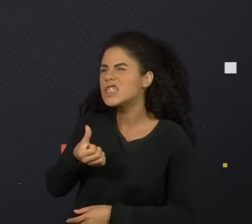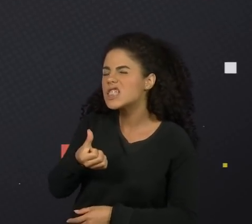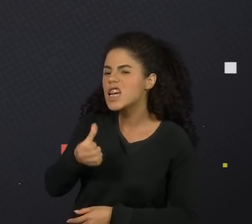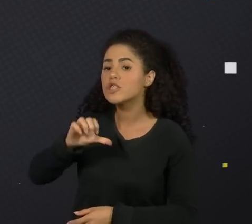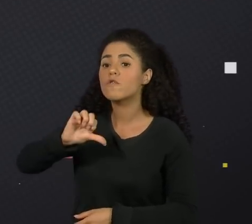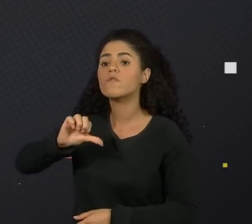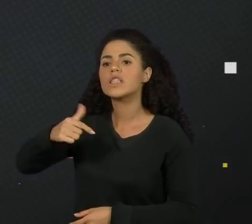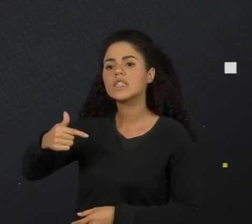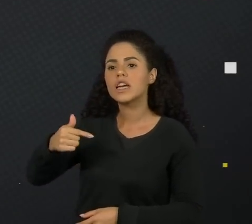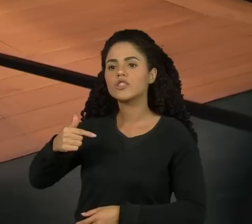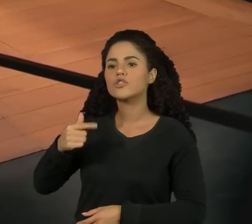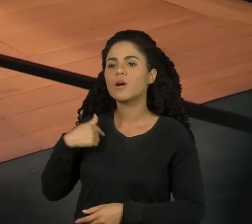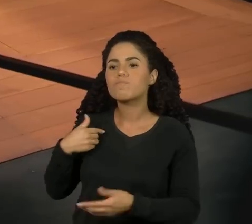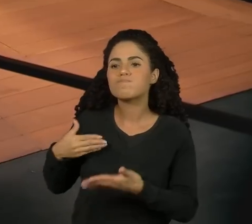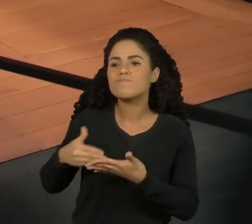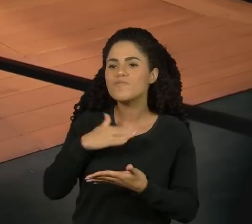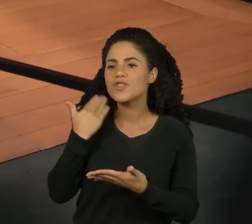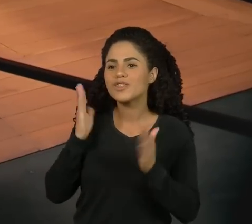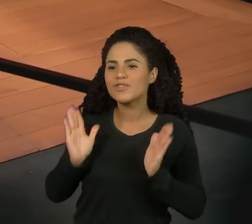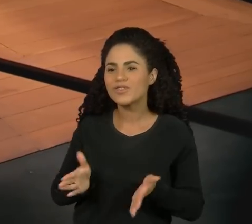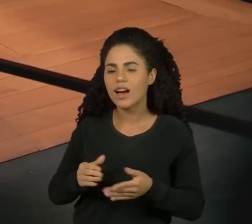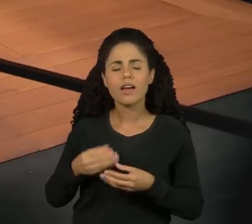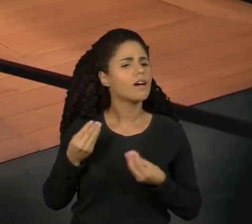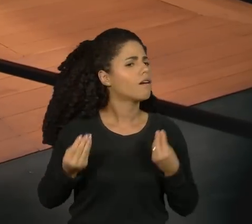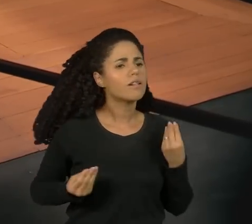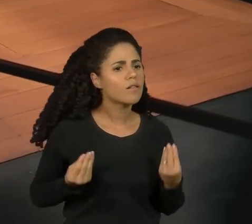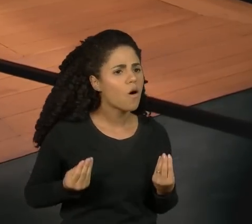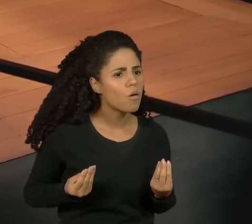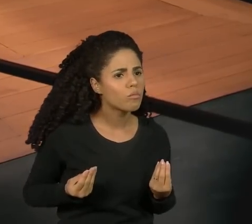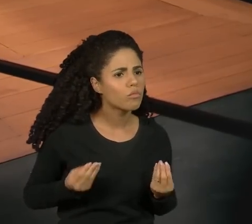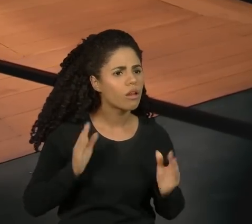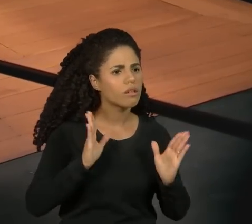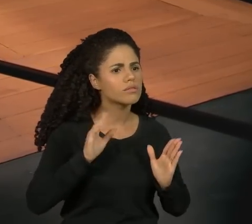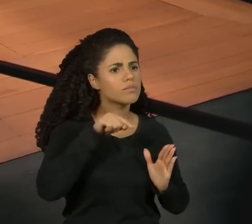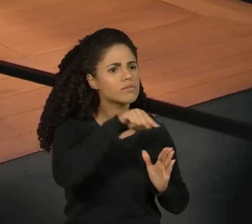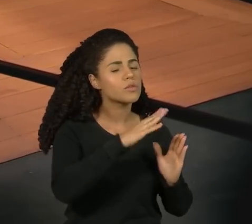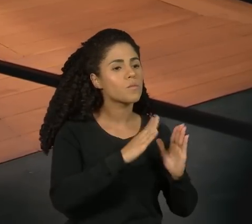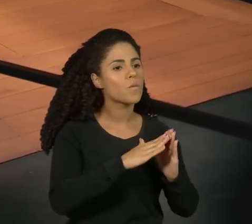97, ela tinha acabado de falecer. E como é que foi esse seu período lá em Brasília?